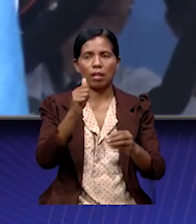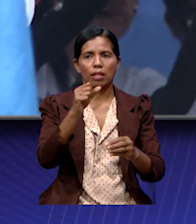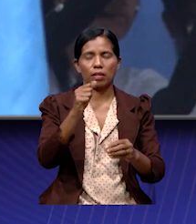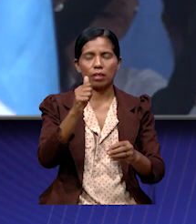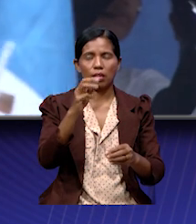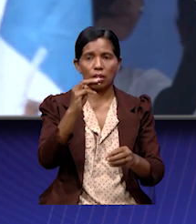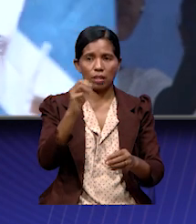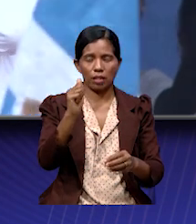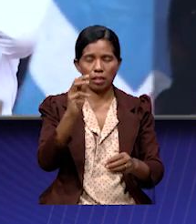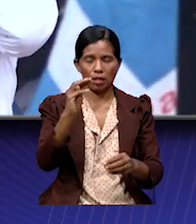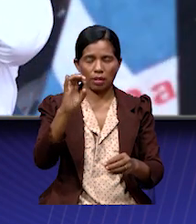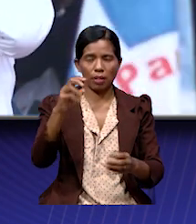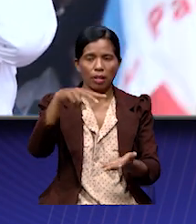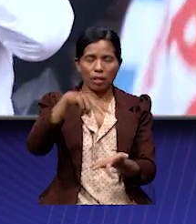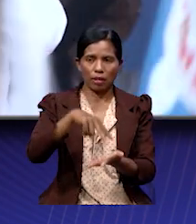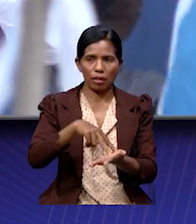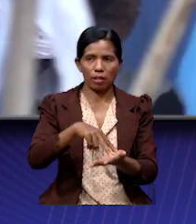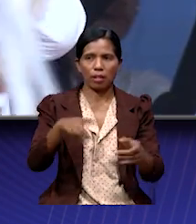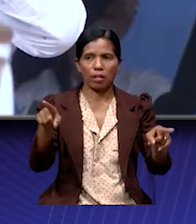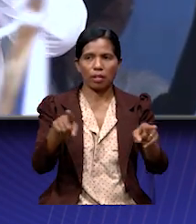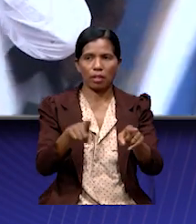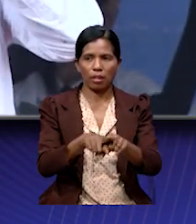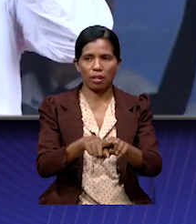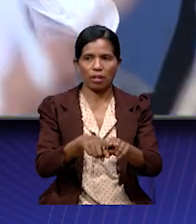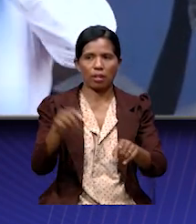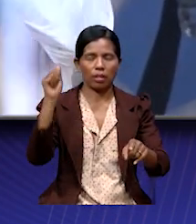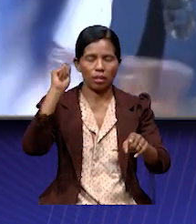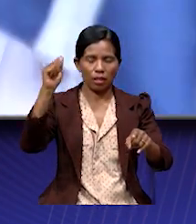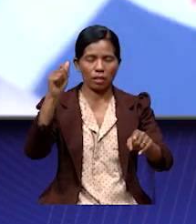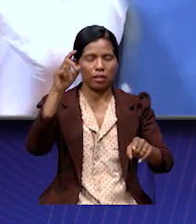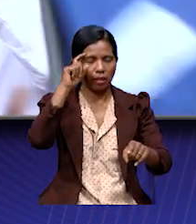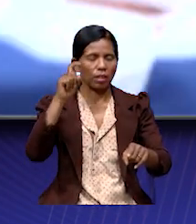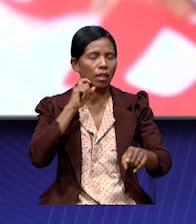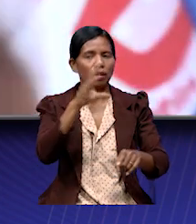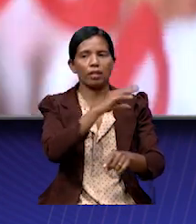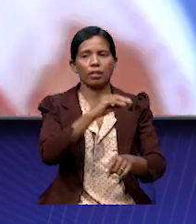hamrik, candidato, mão sanana o senhor tenian, mão no...